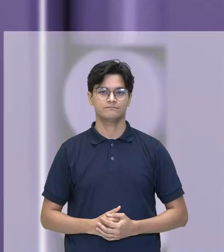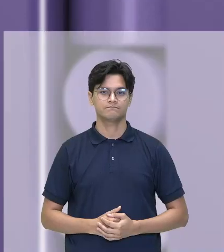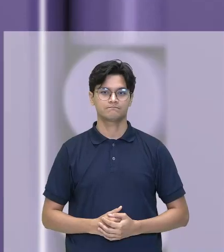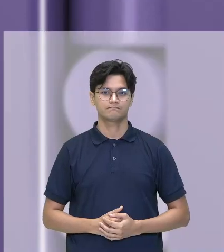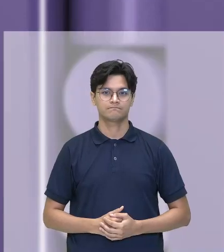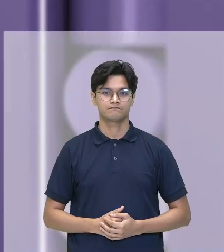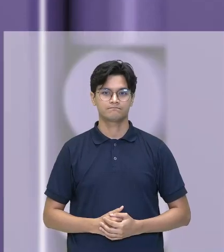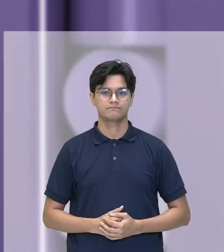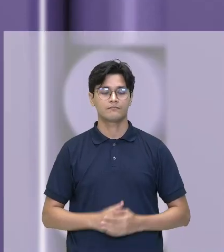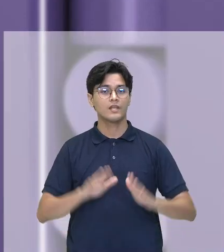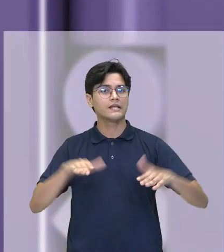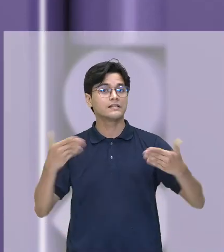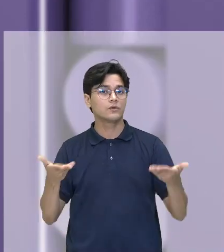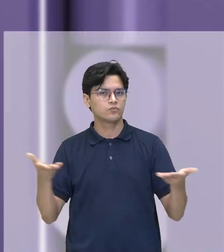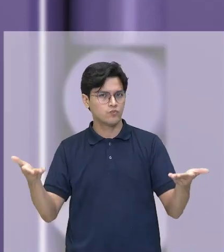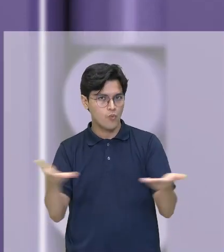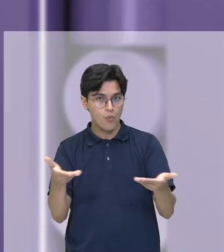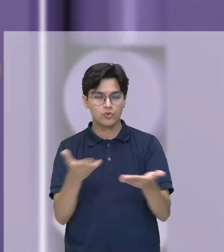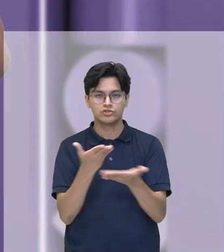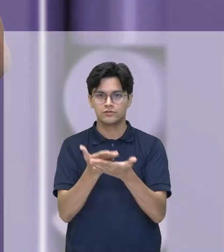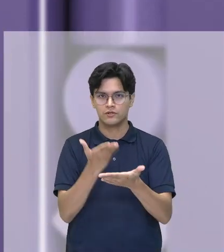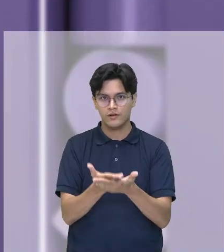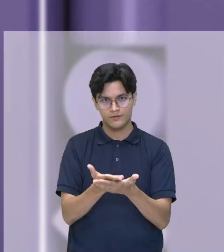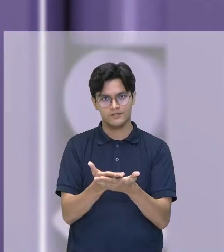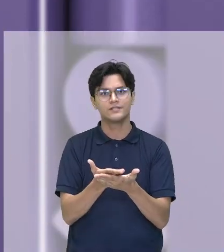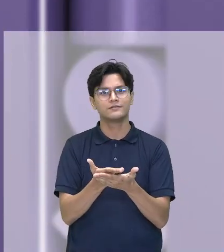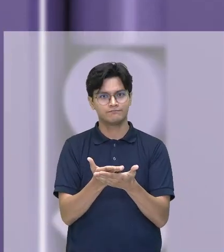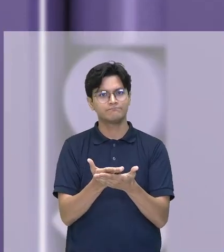Então, a aula de hoje é uma aula